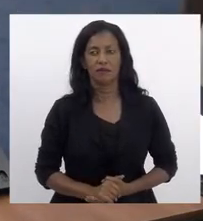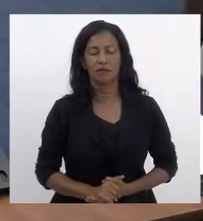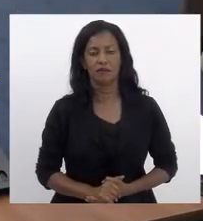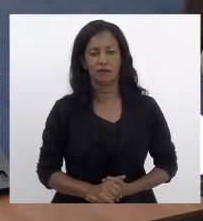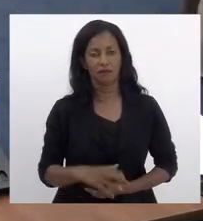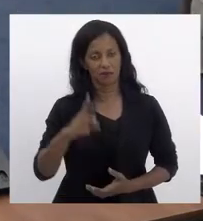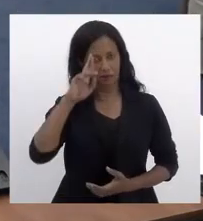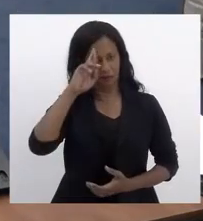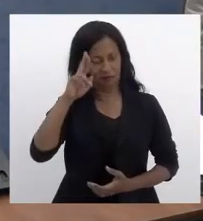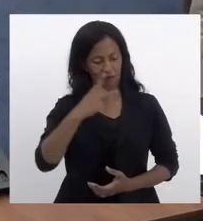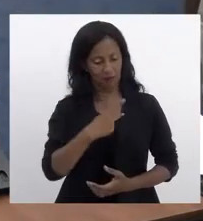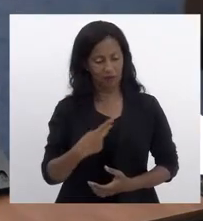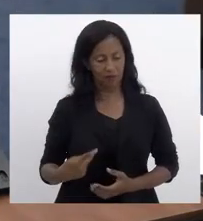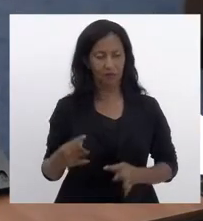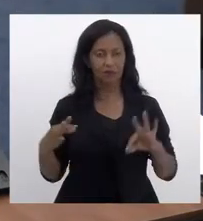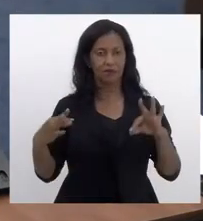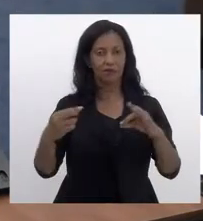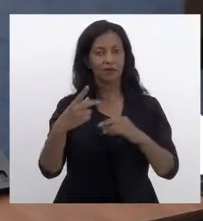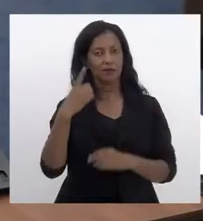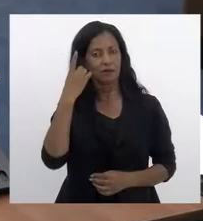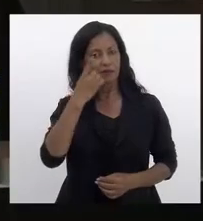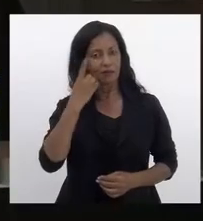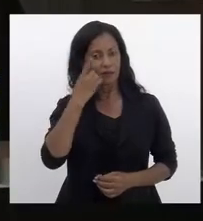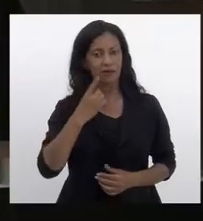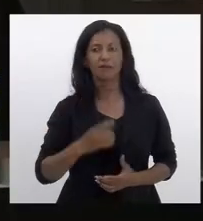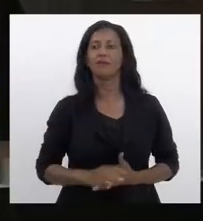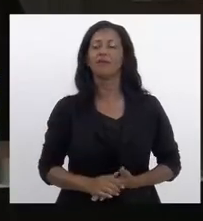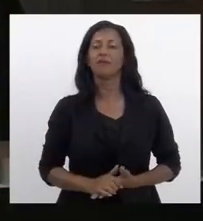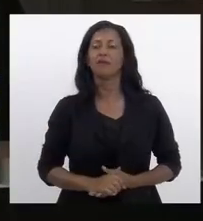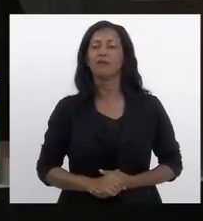Senhora presidente, senhores deputados,